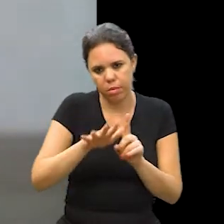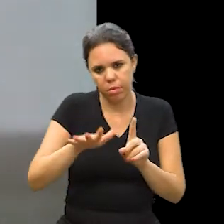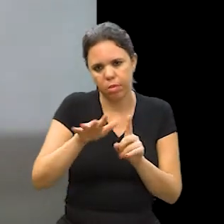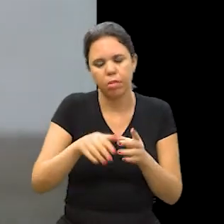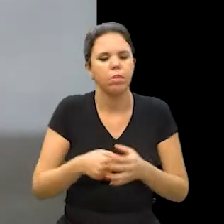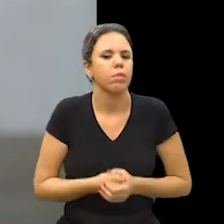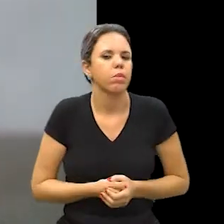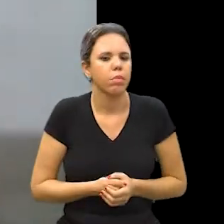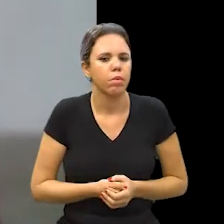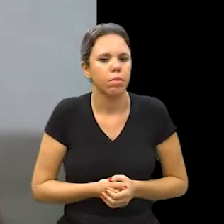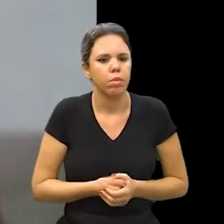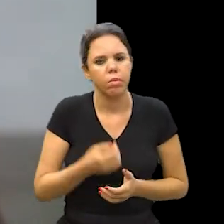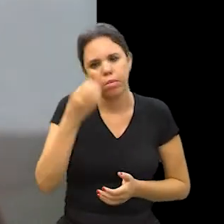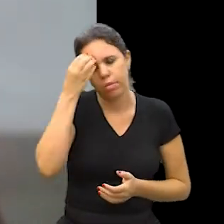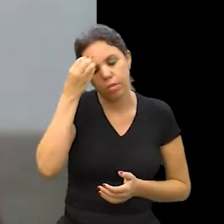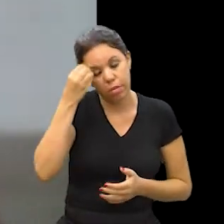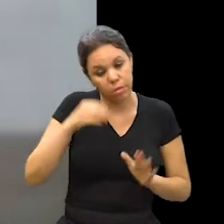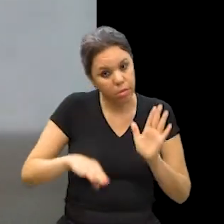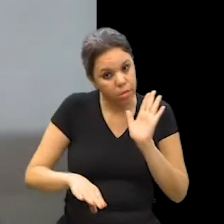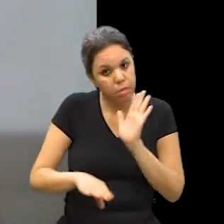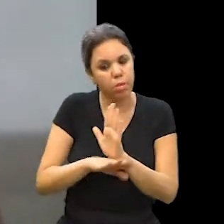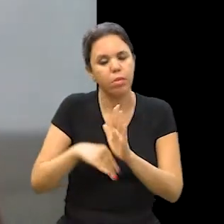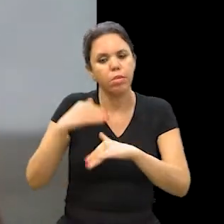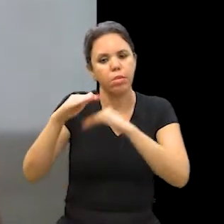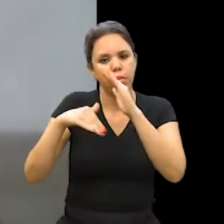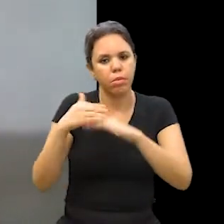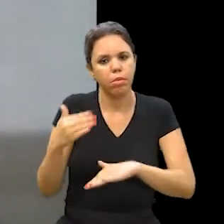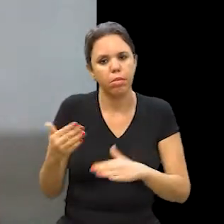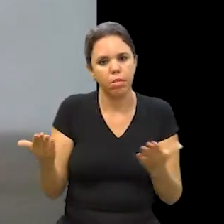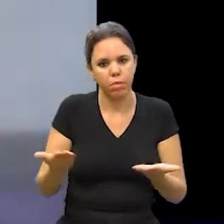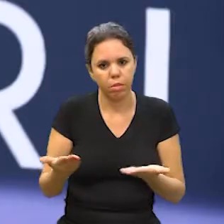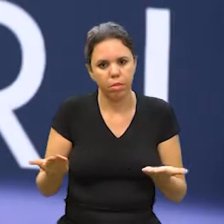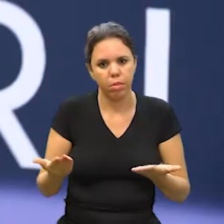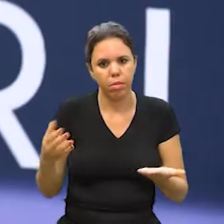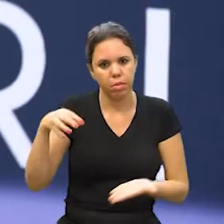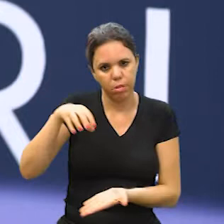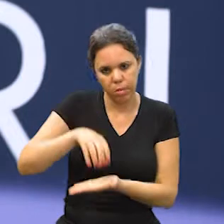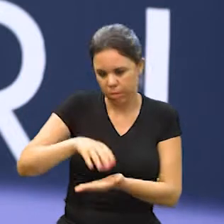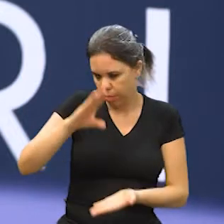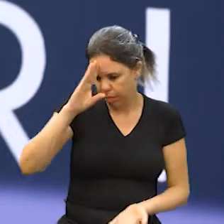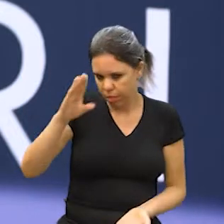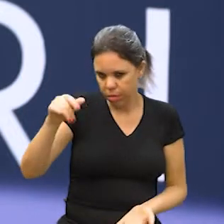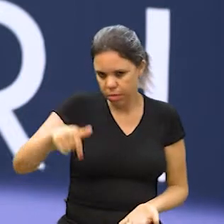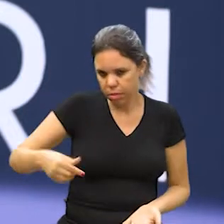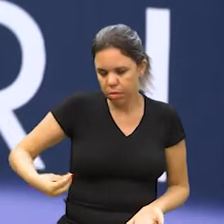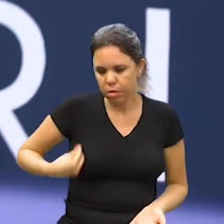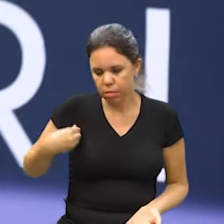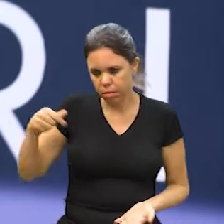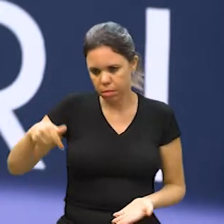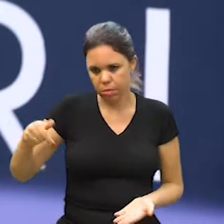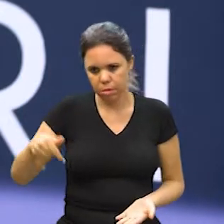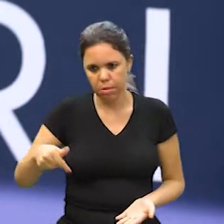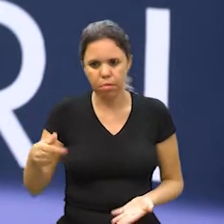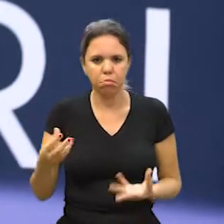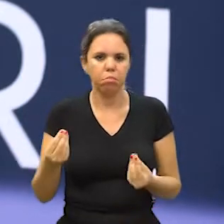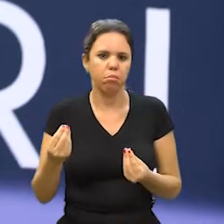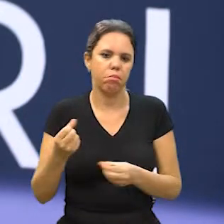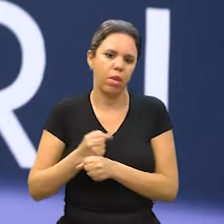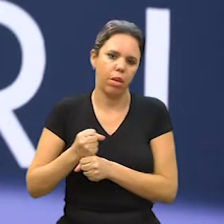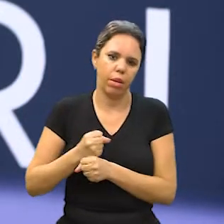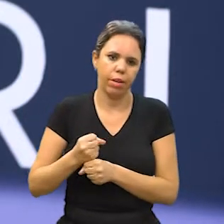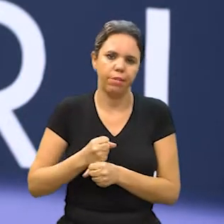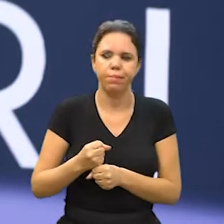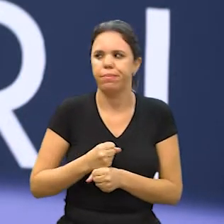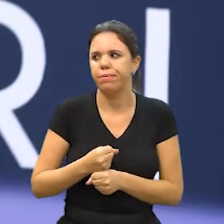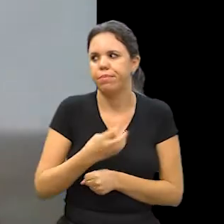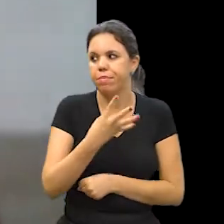civil acabou ajudando a construir onde hoje é a nossa sede, né, que a gente está aqui há muitos e muitos anos,